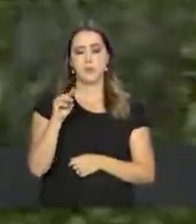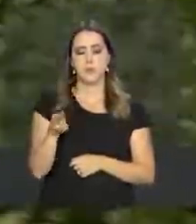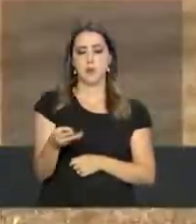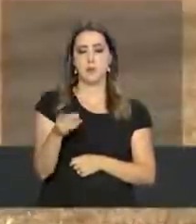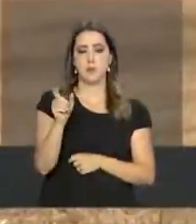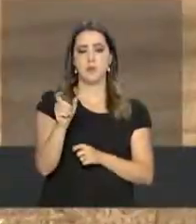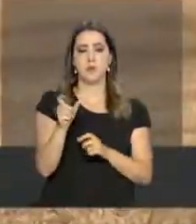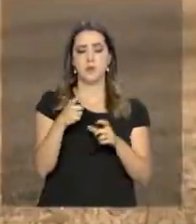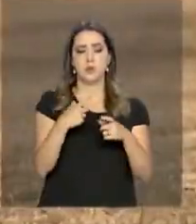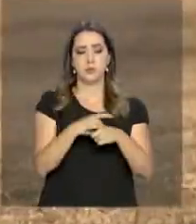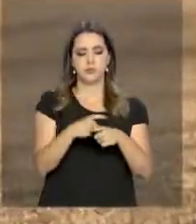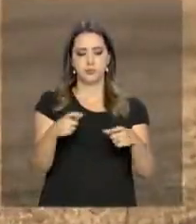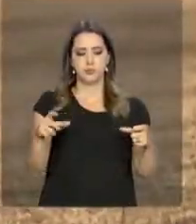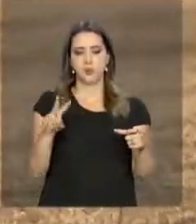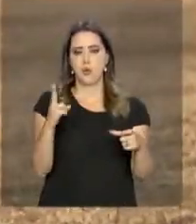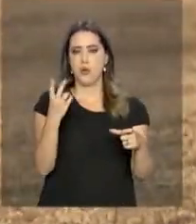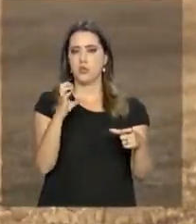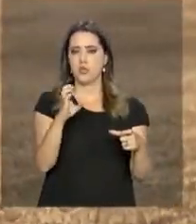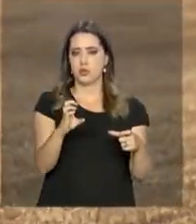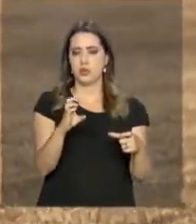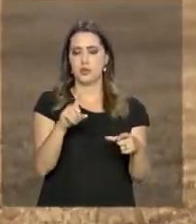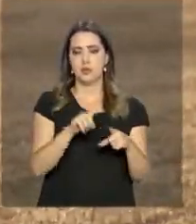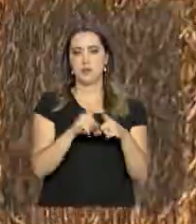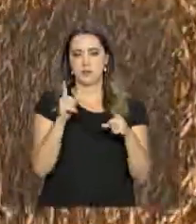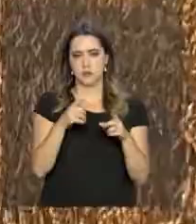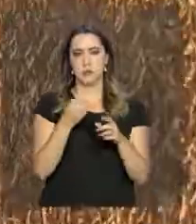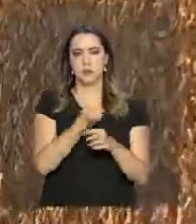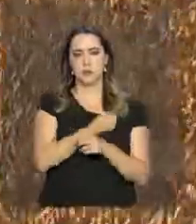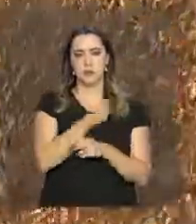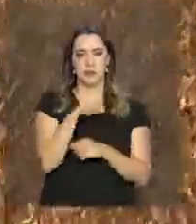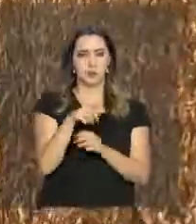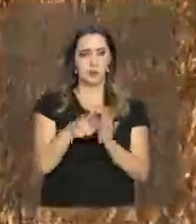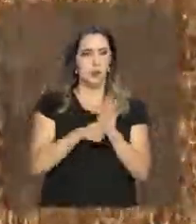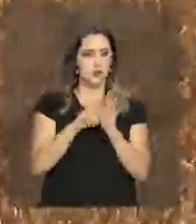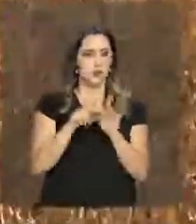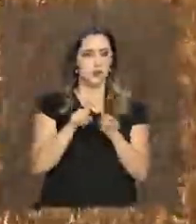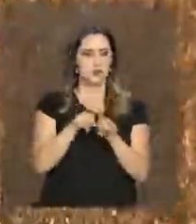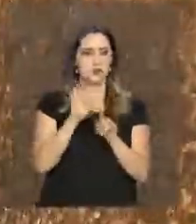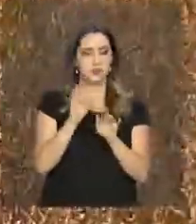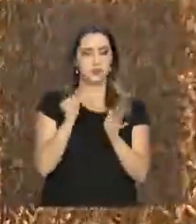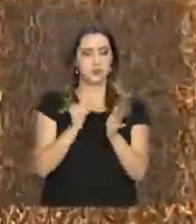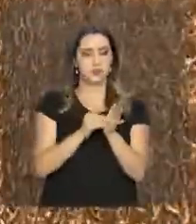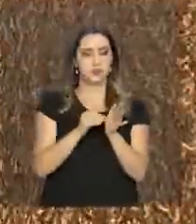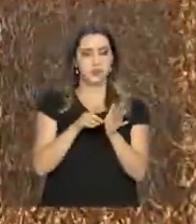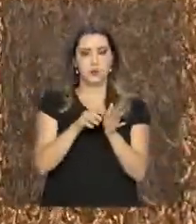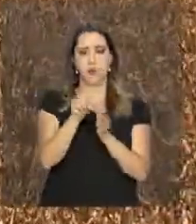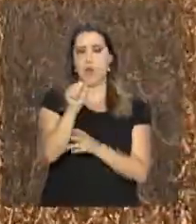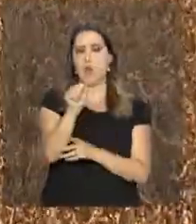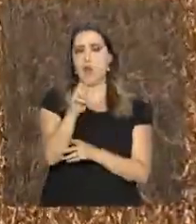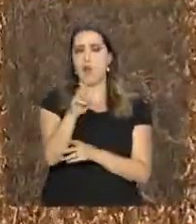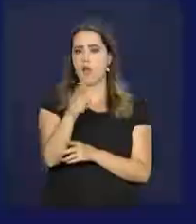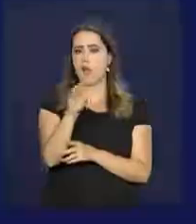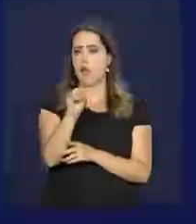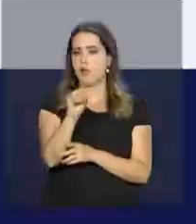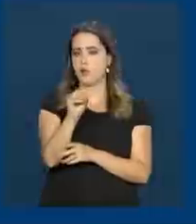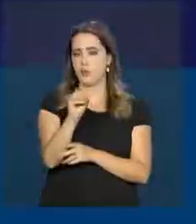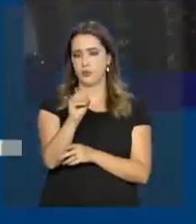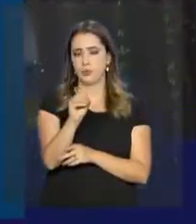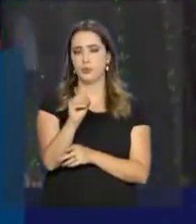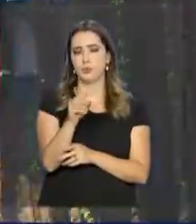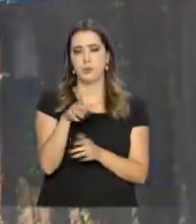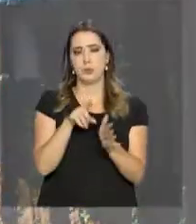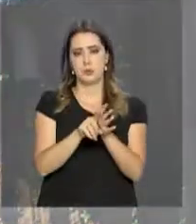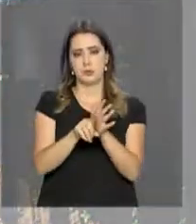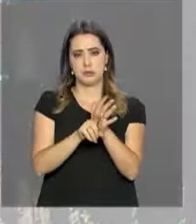hectares os dados são preliminares e fazem parte do censo agro 2017 divulgado pelo ibge o levantamento